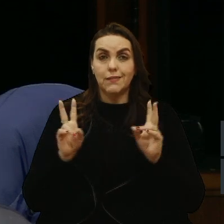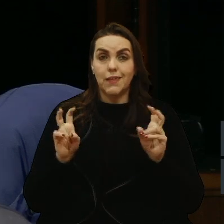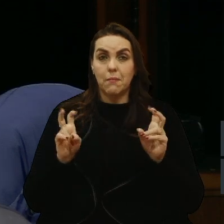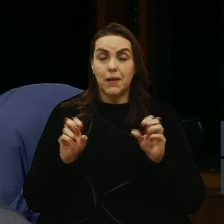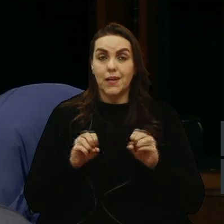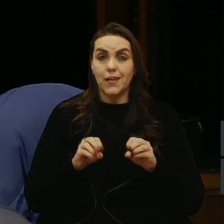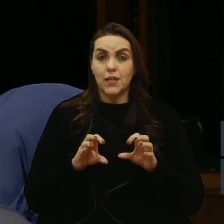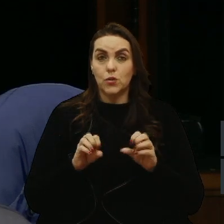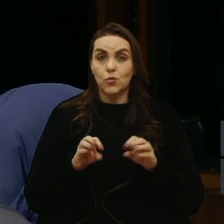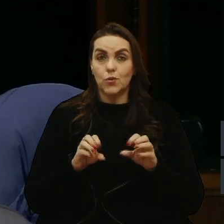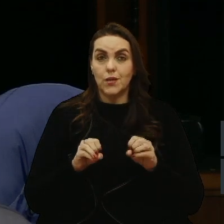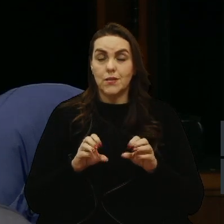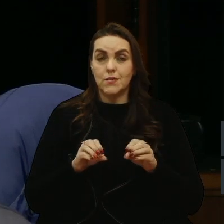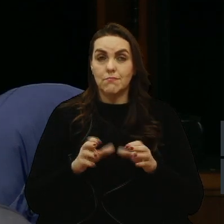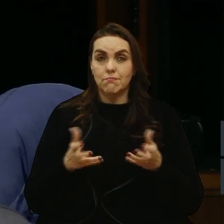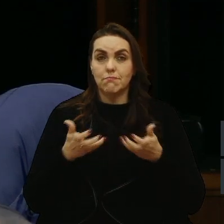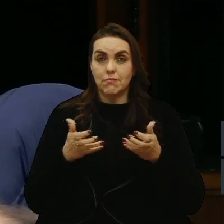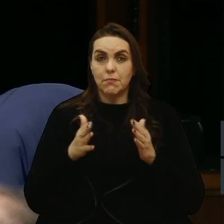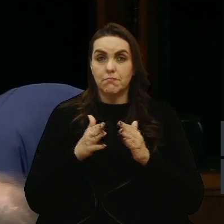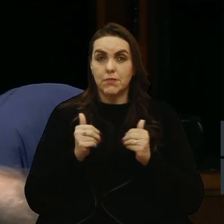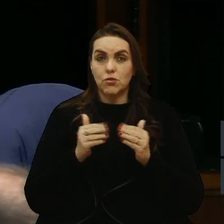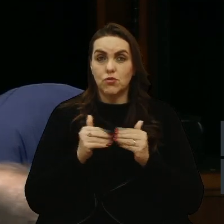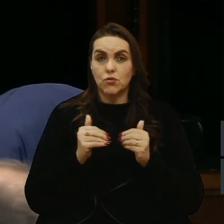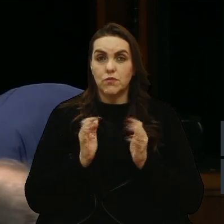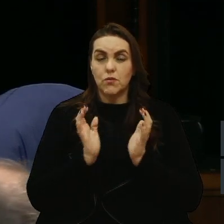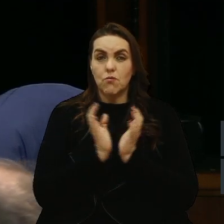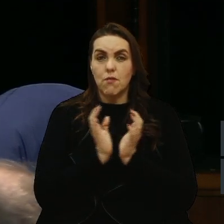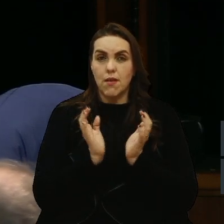educação e queria pedir que os colegas...